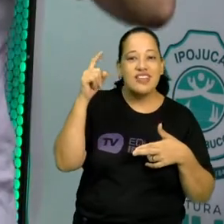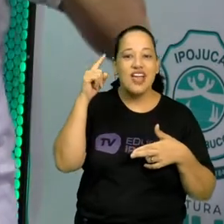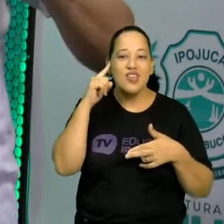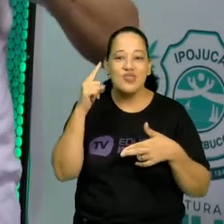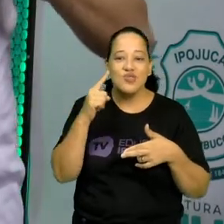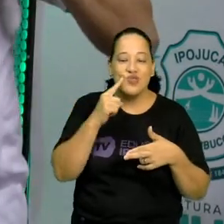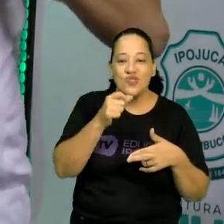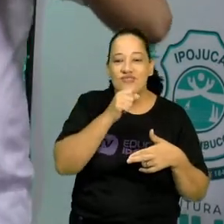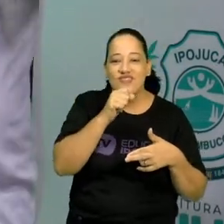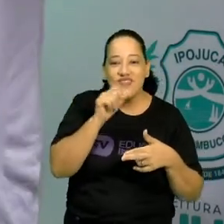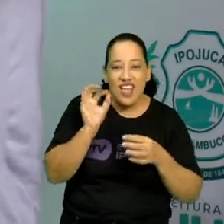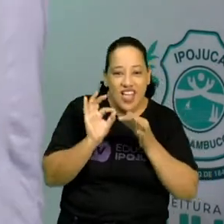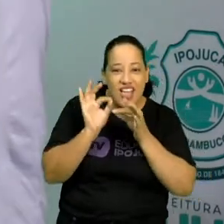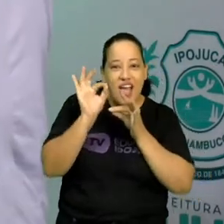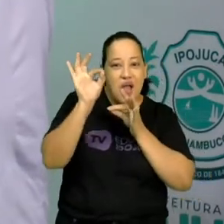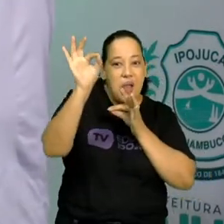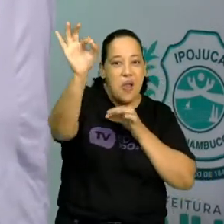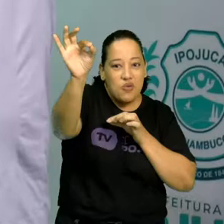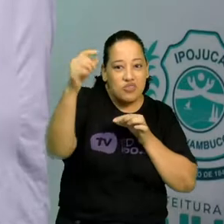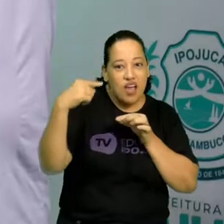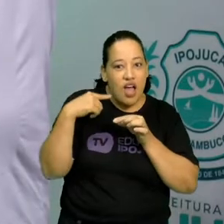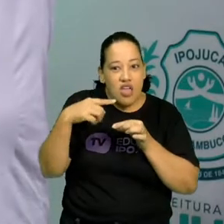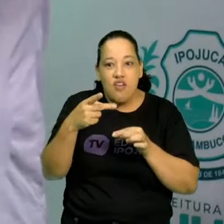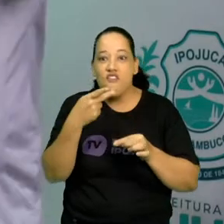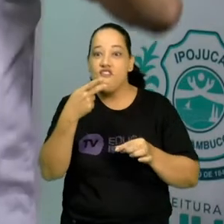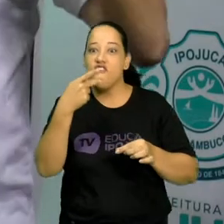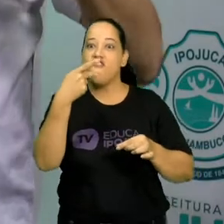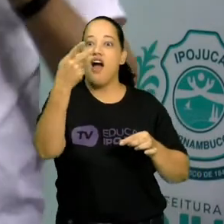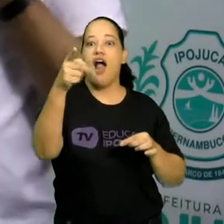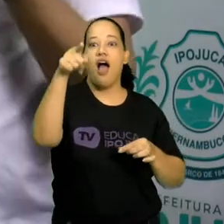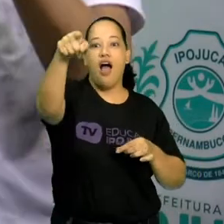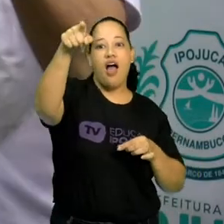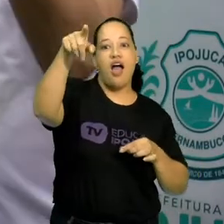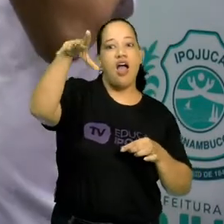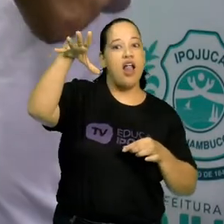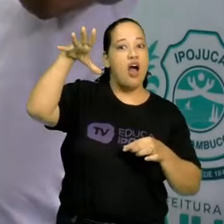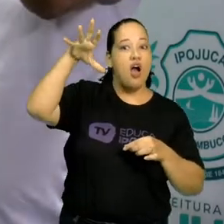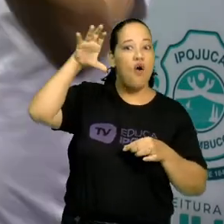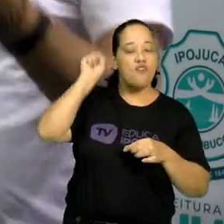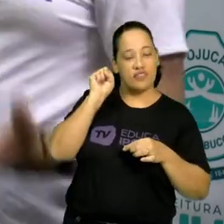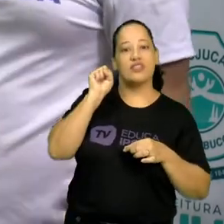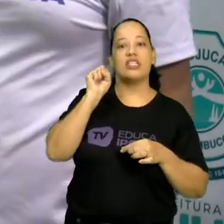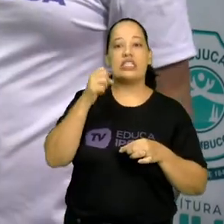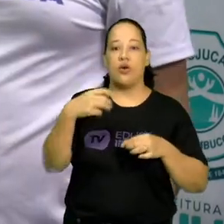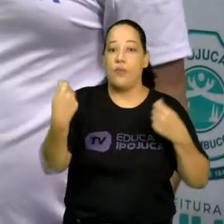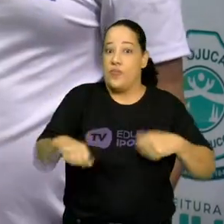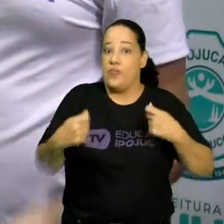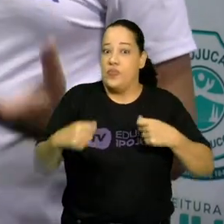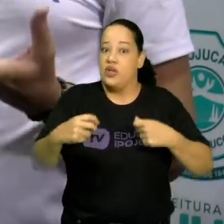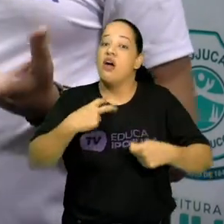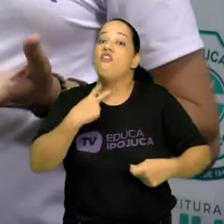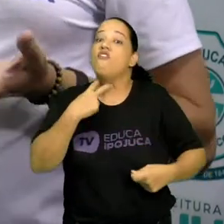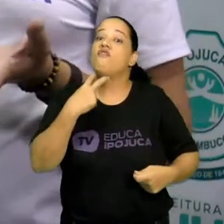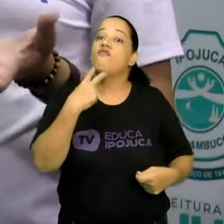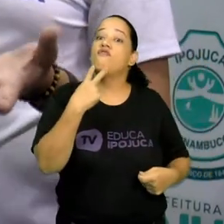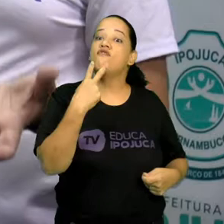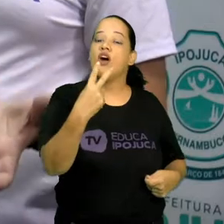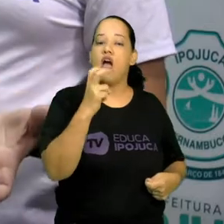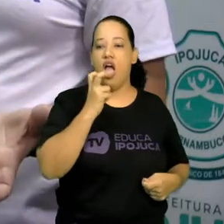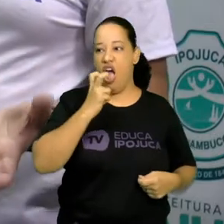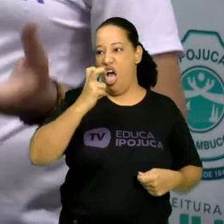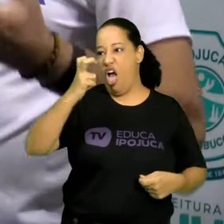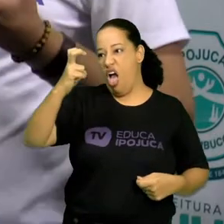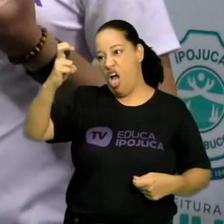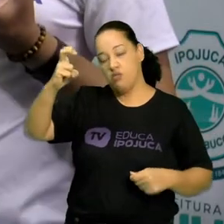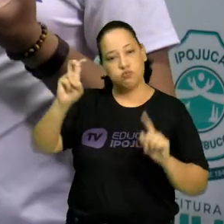eu preciso falar de forma que ela escute. Então eu tenho que projetar a minha voz. Eu não vou